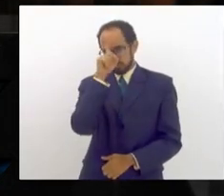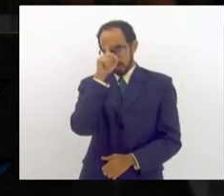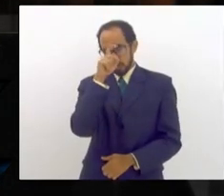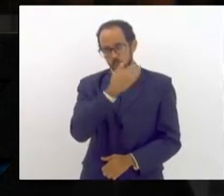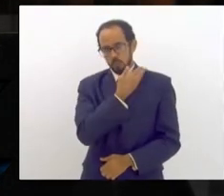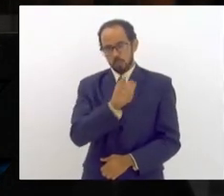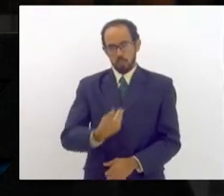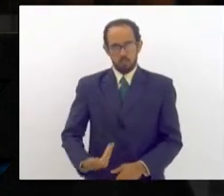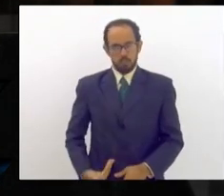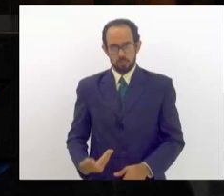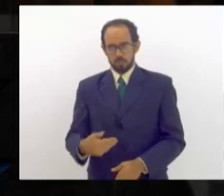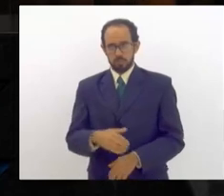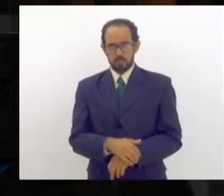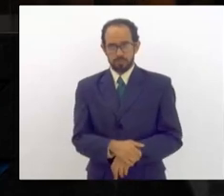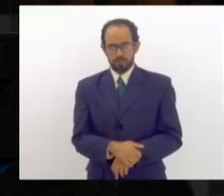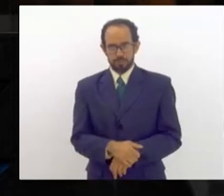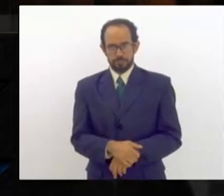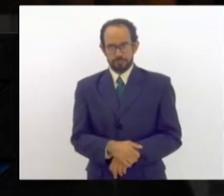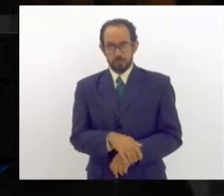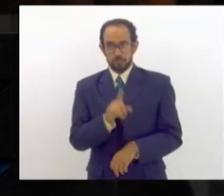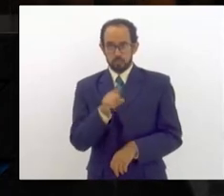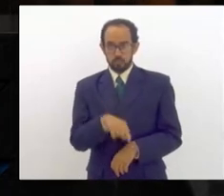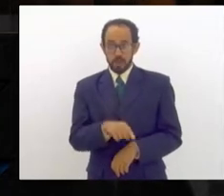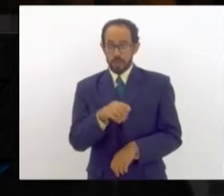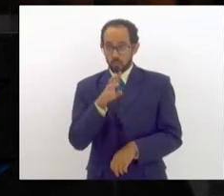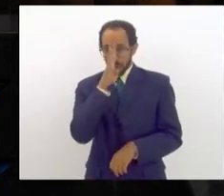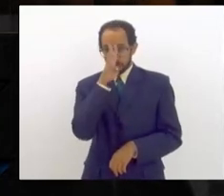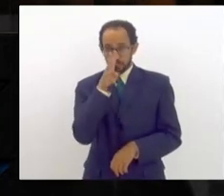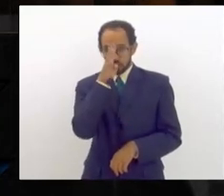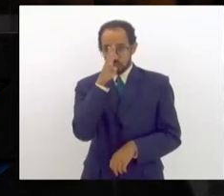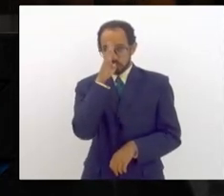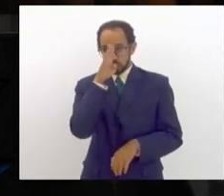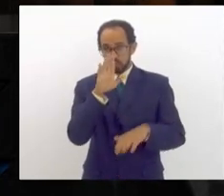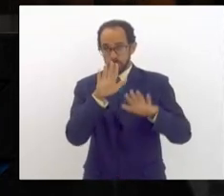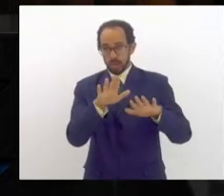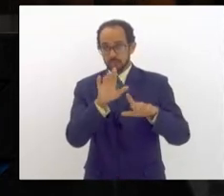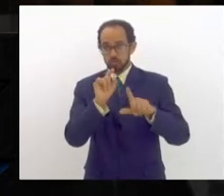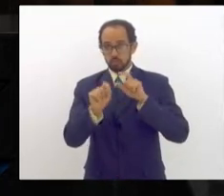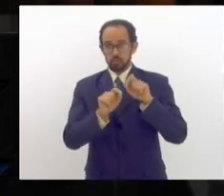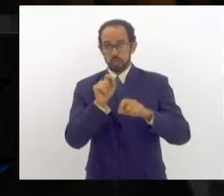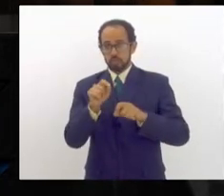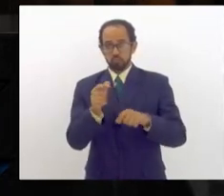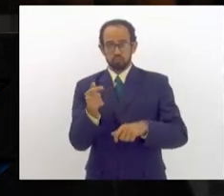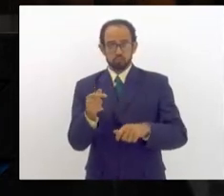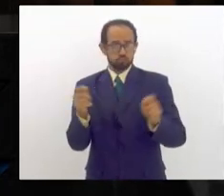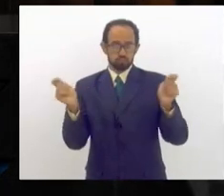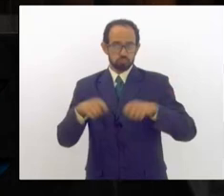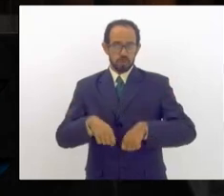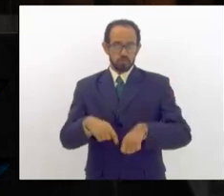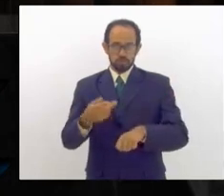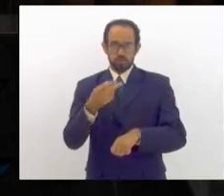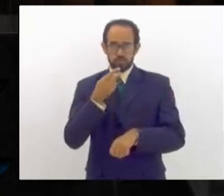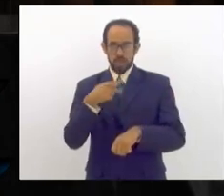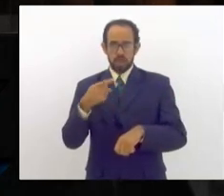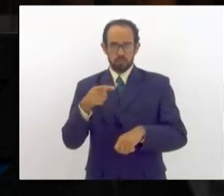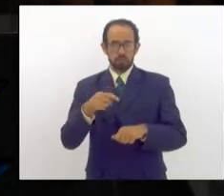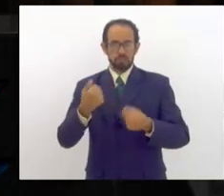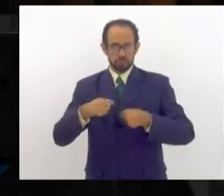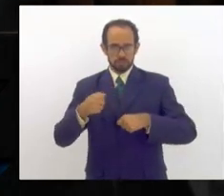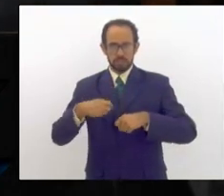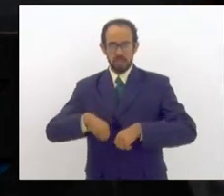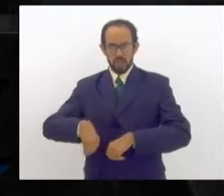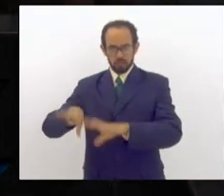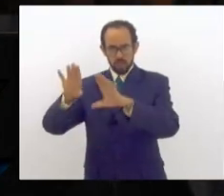Então isso é um absurdo é um absurdo mas não tinha jeito você falava não tem que levar para o hospital tal